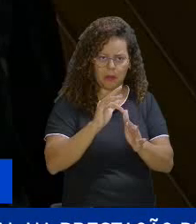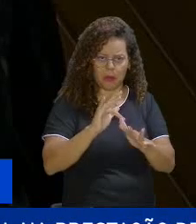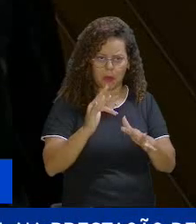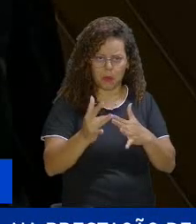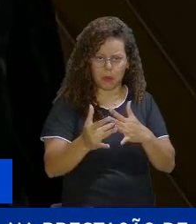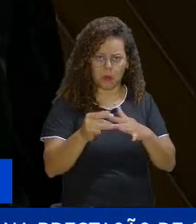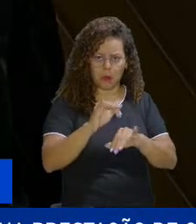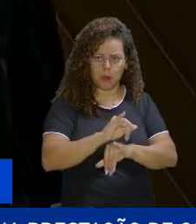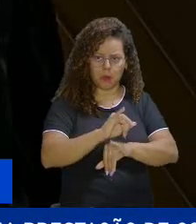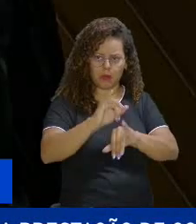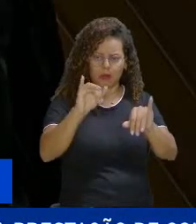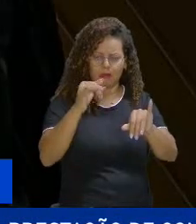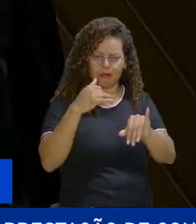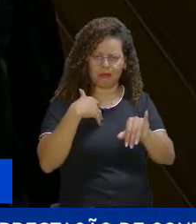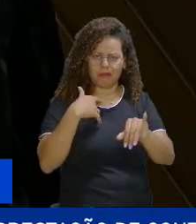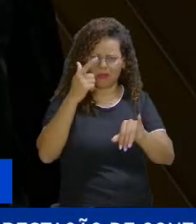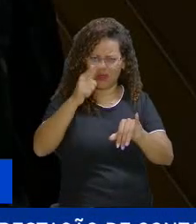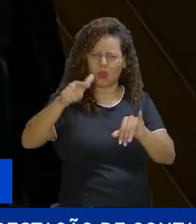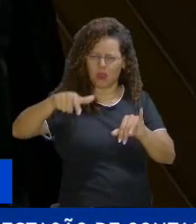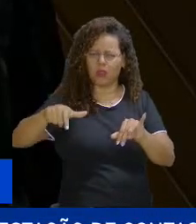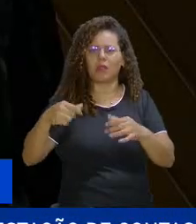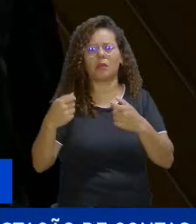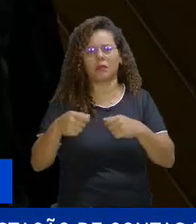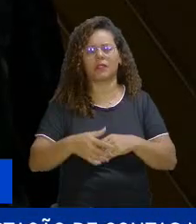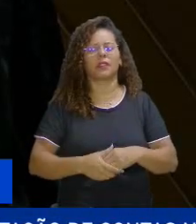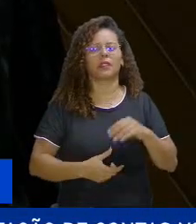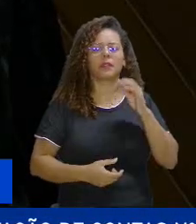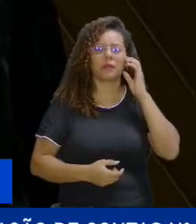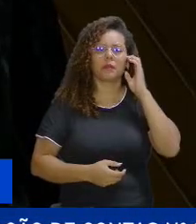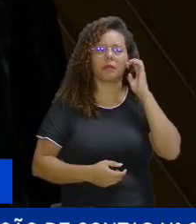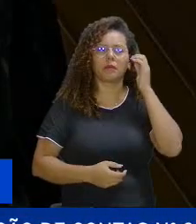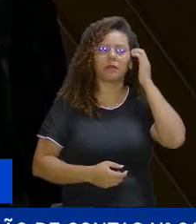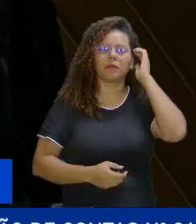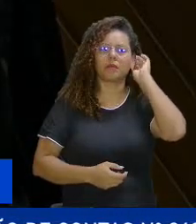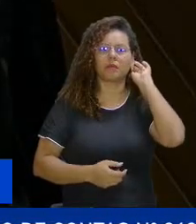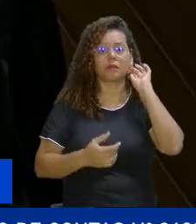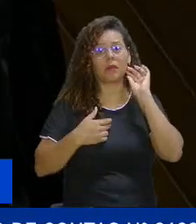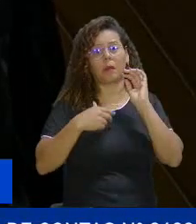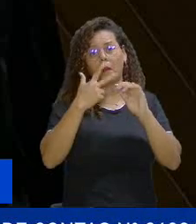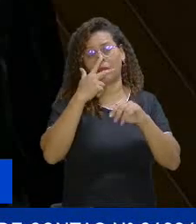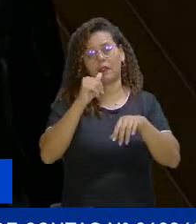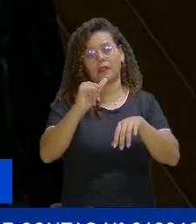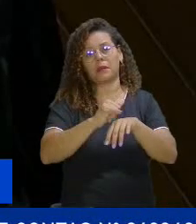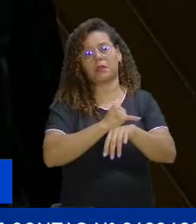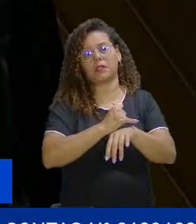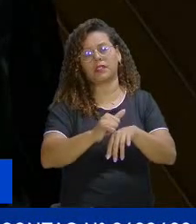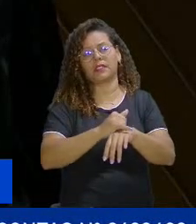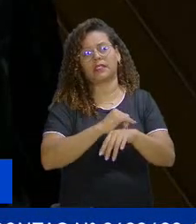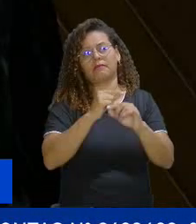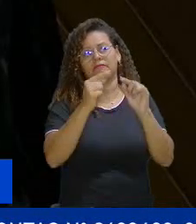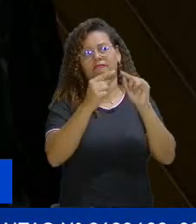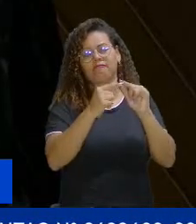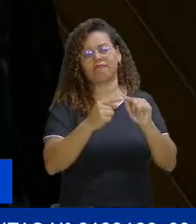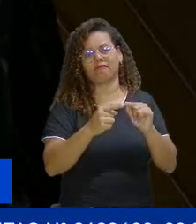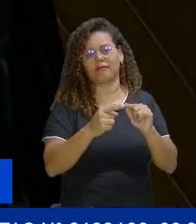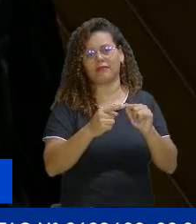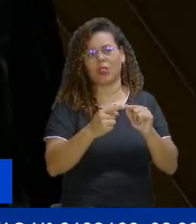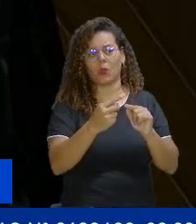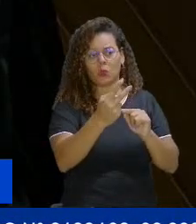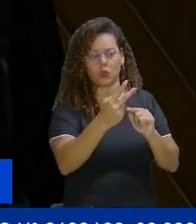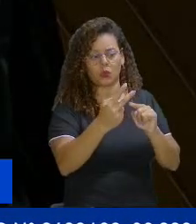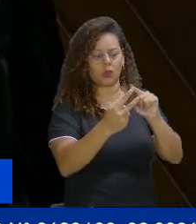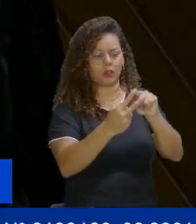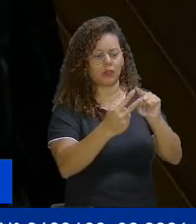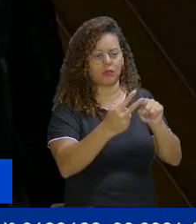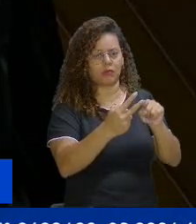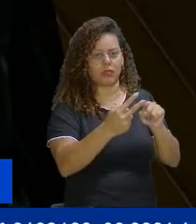vez. Segundo, porque é provável e até mais estratégico que os itens, por serem distintos, sejam entregues juntos, como